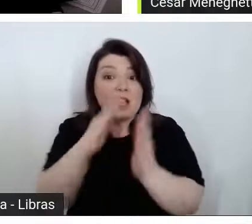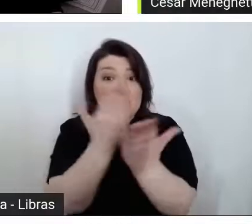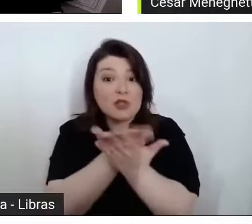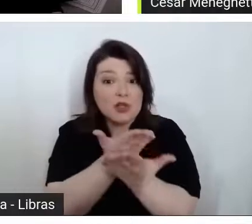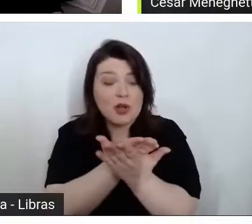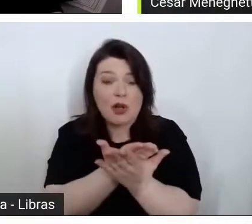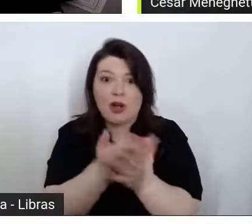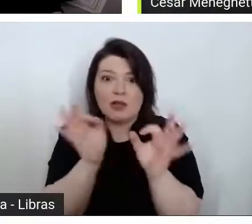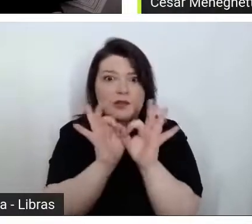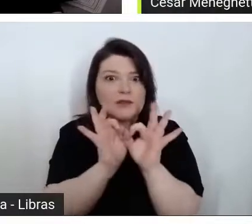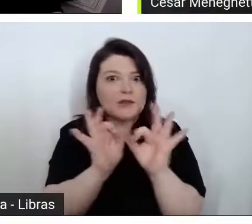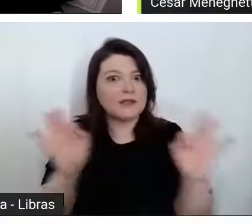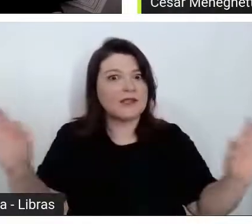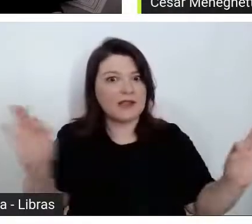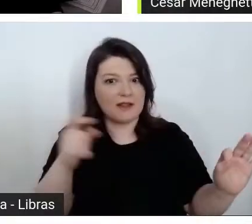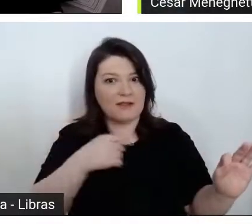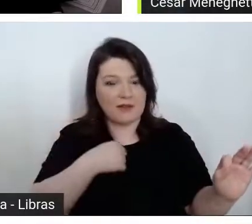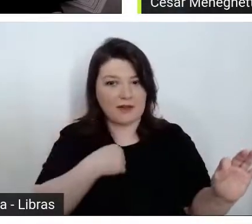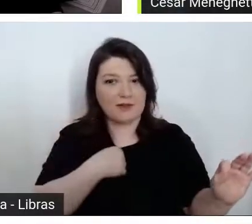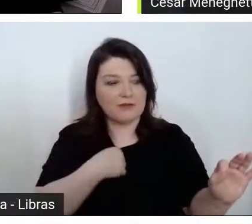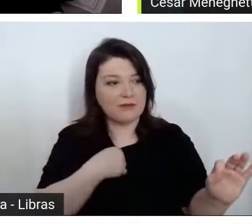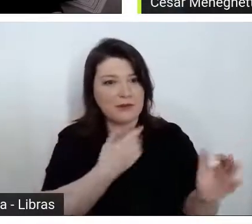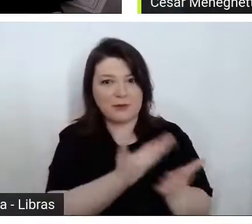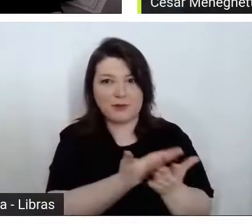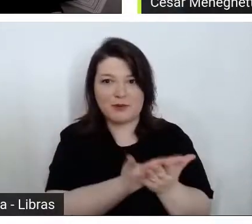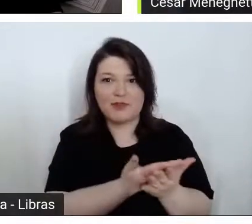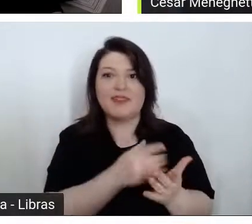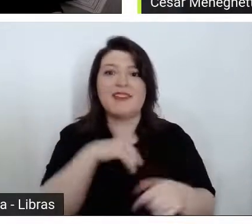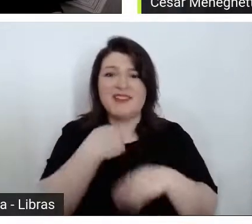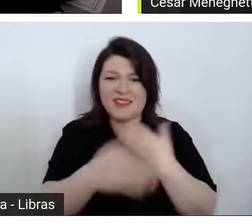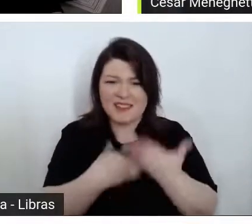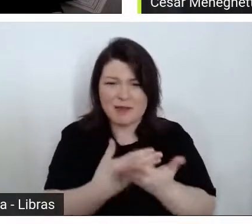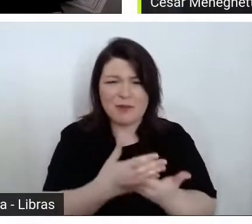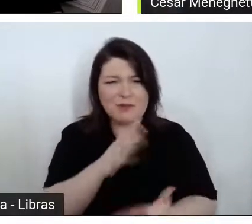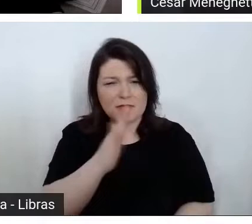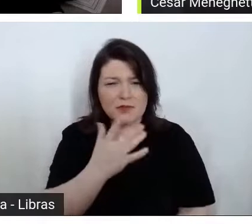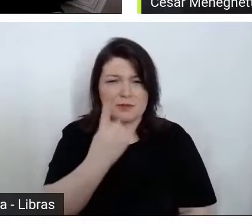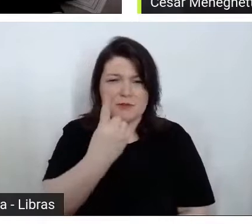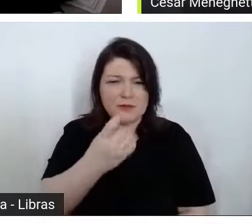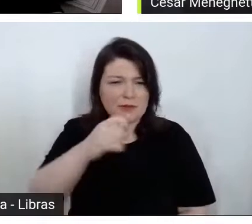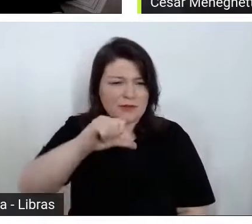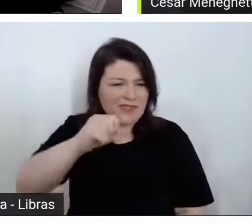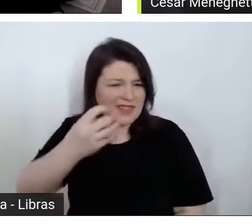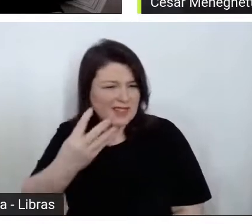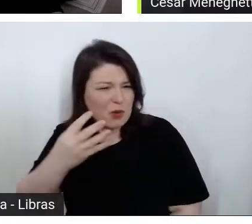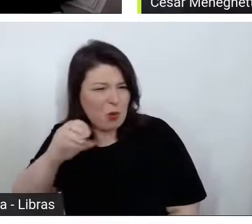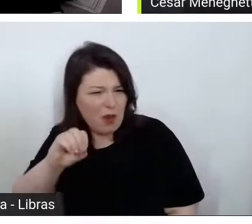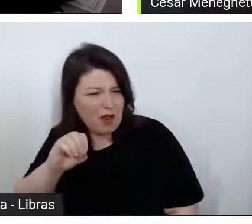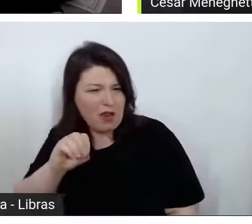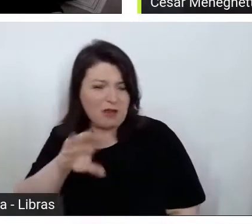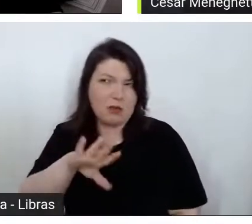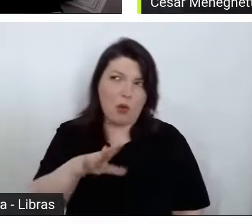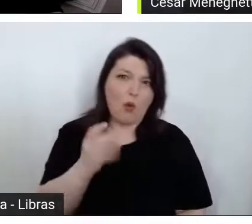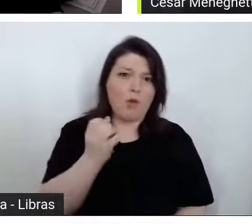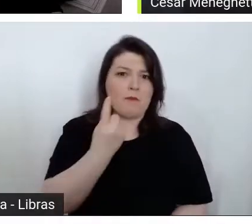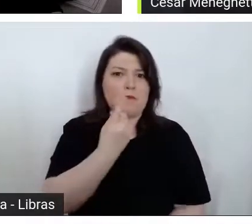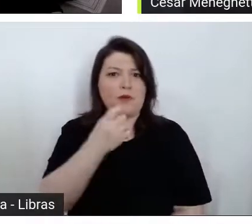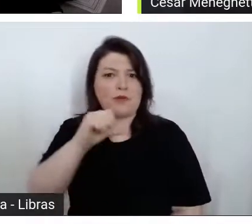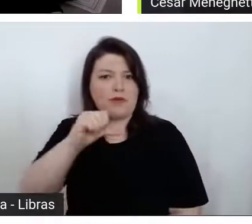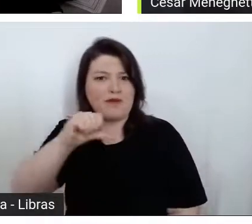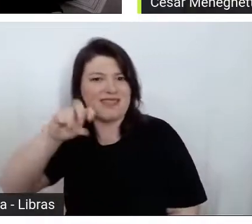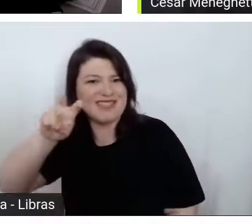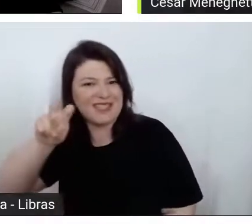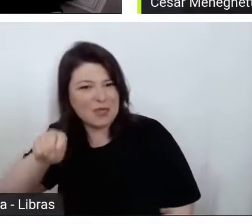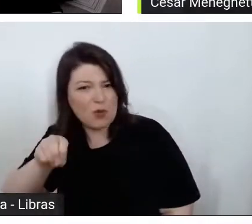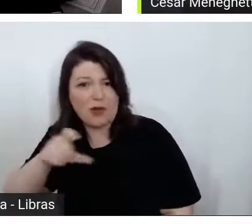depois que caiu o regime, tudo, nos anos 40, 50, tiveram vários estudantes incríveis, como